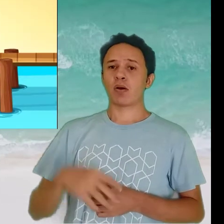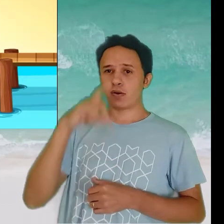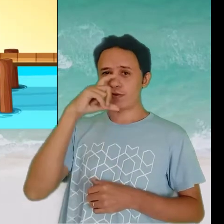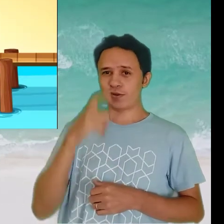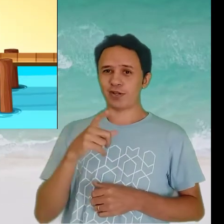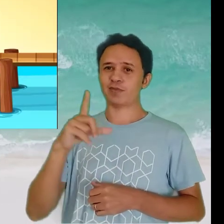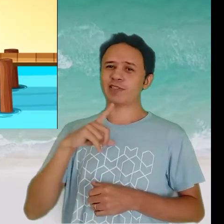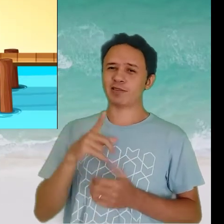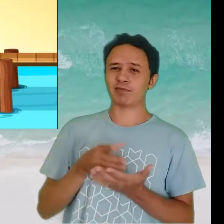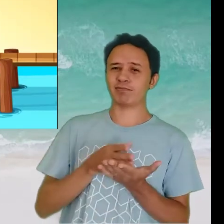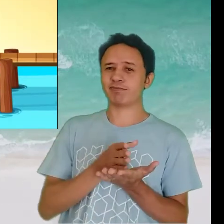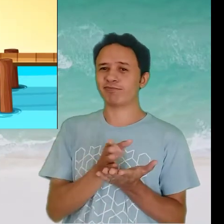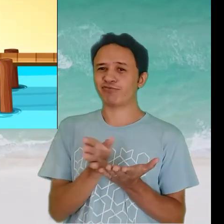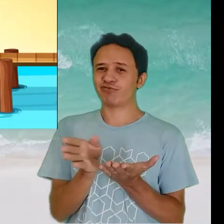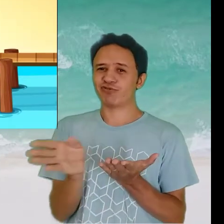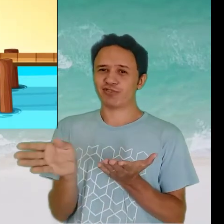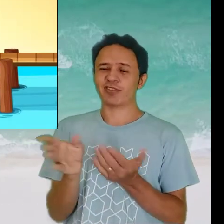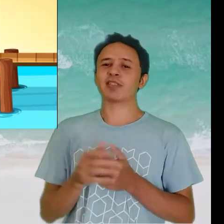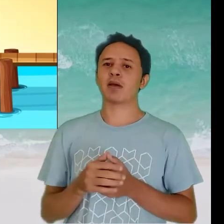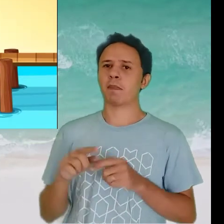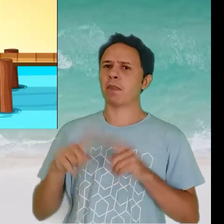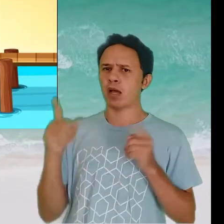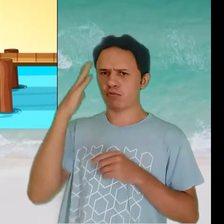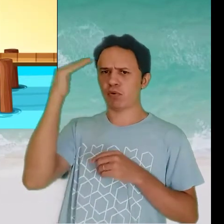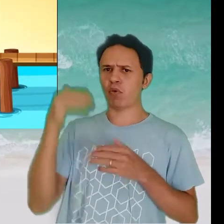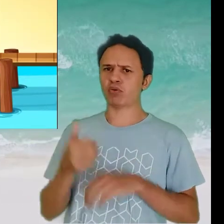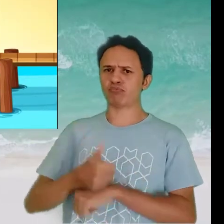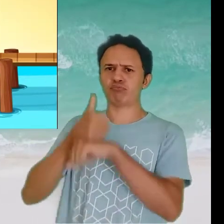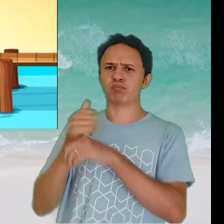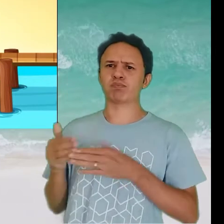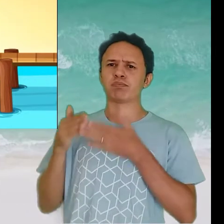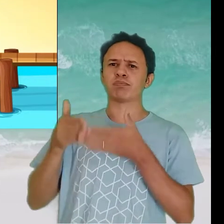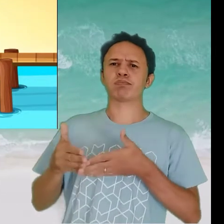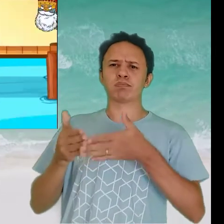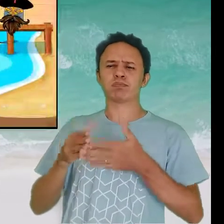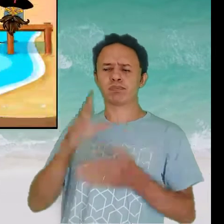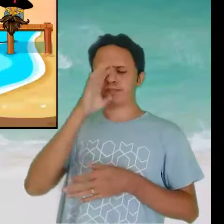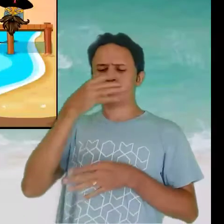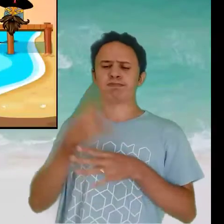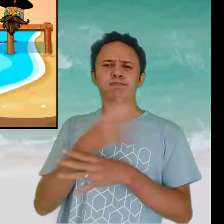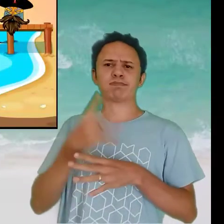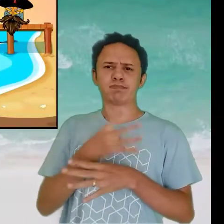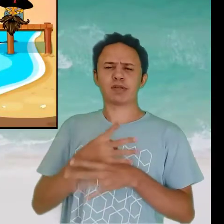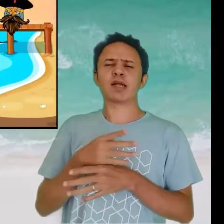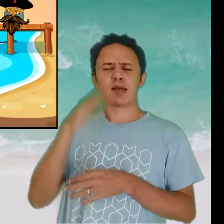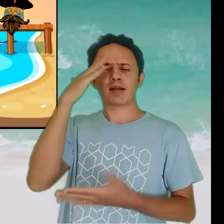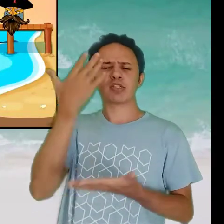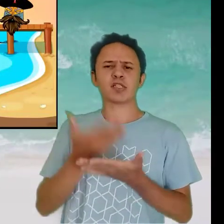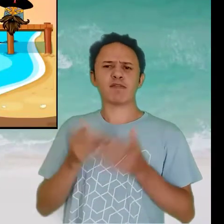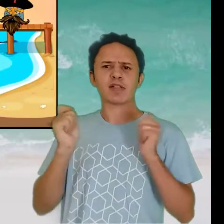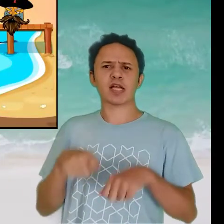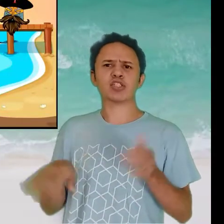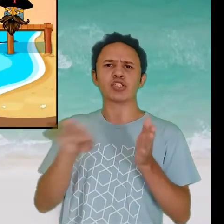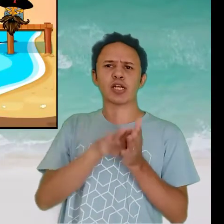Embora Colombo tivesse um pequeno desvio de direção, ele era um grande navegador, teimoso e obstinado, e bem no